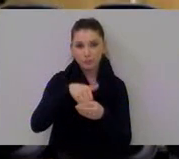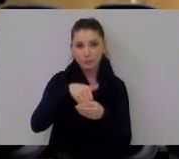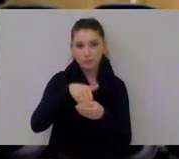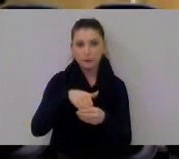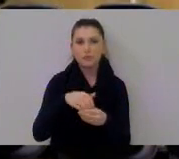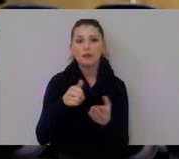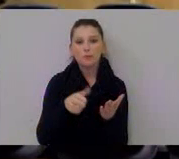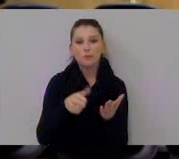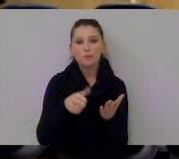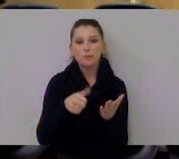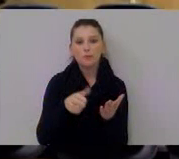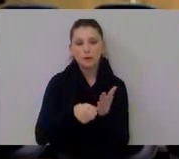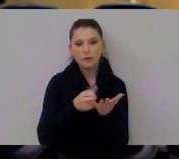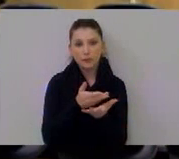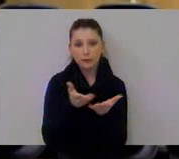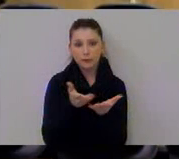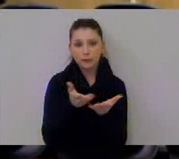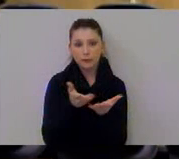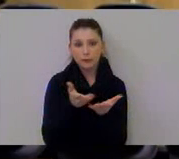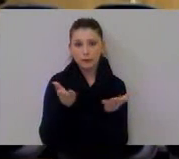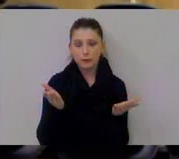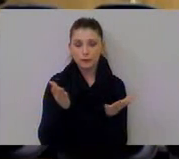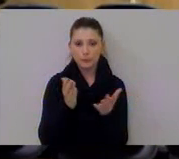por unanimidade.